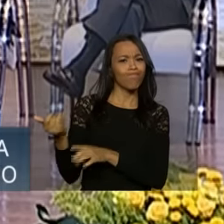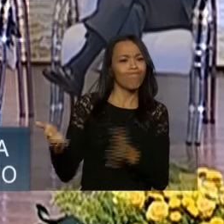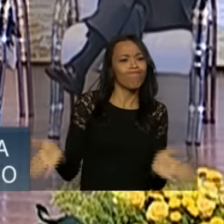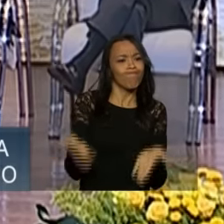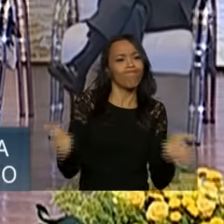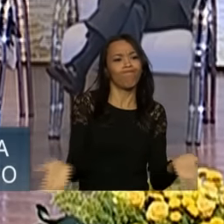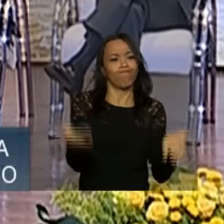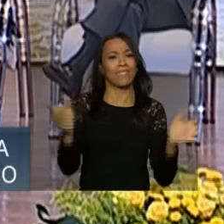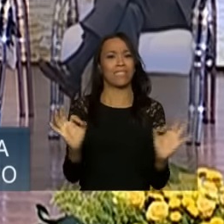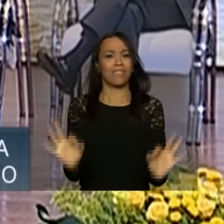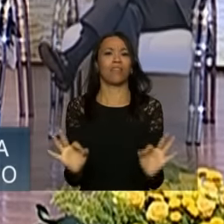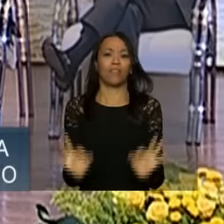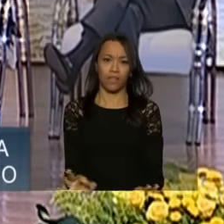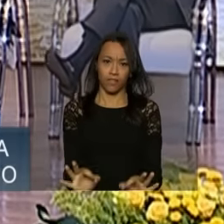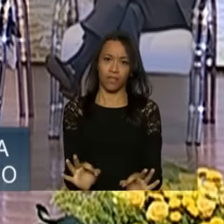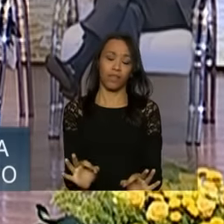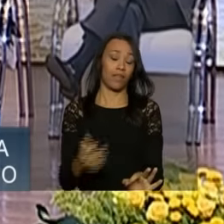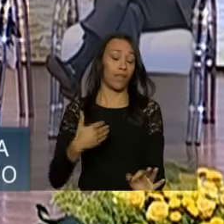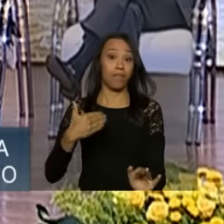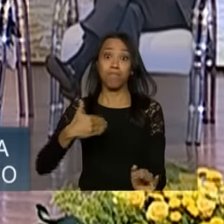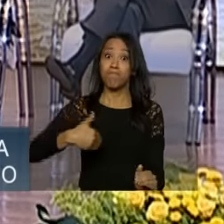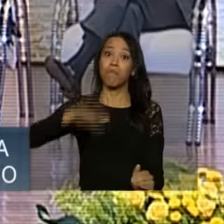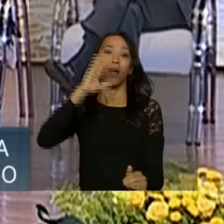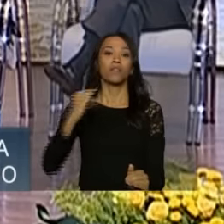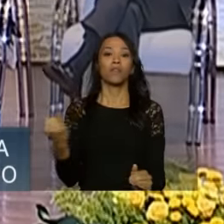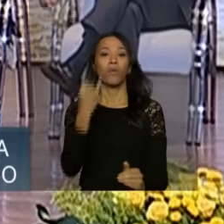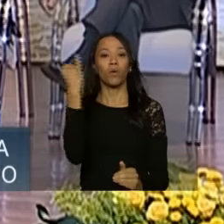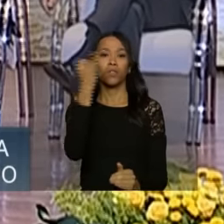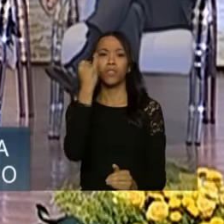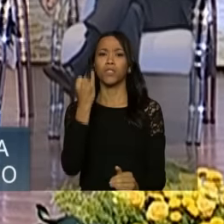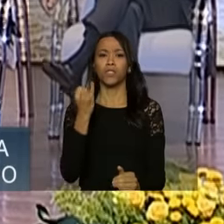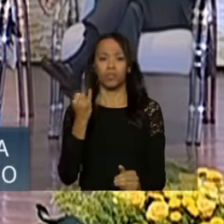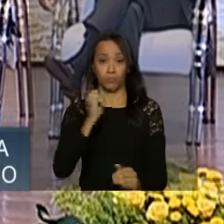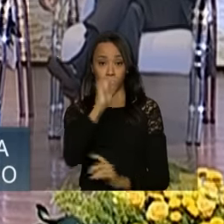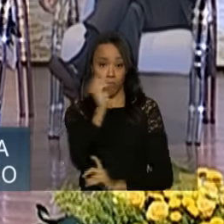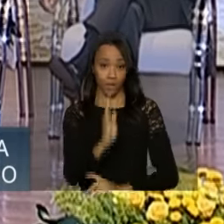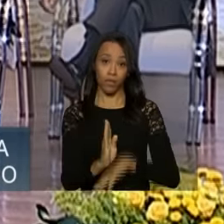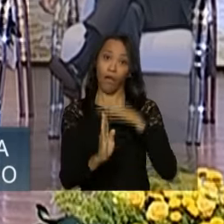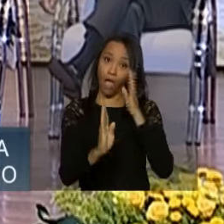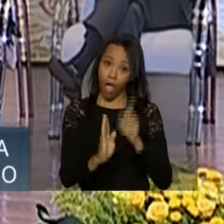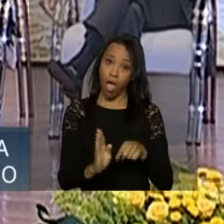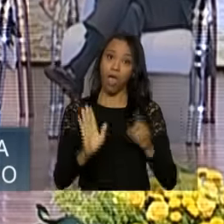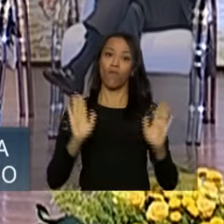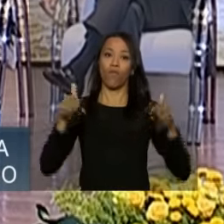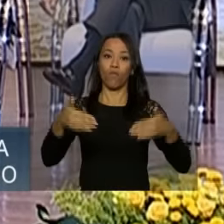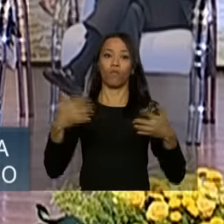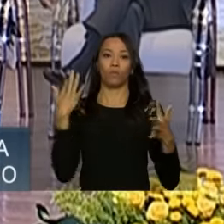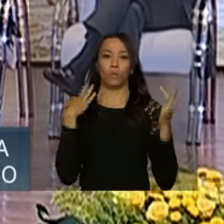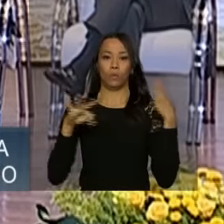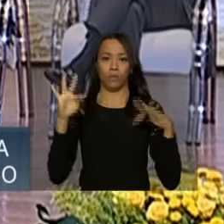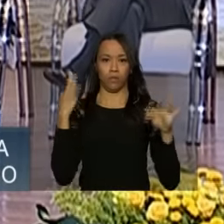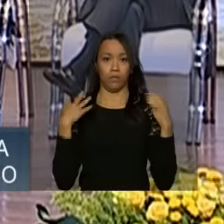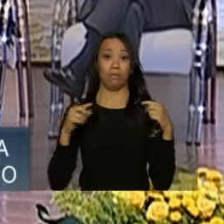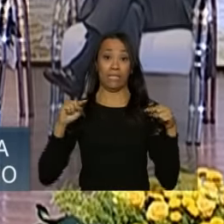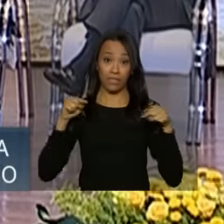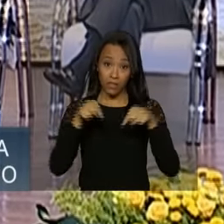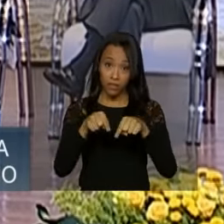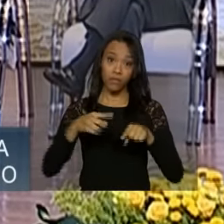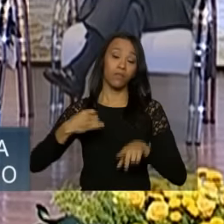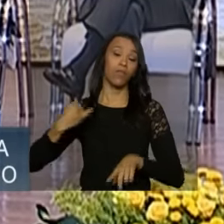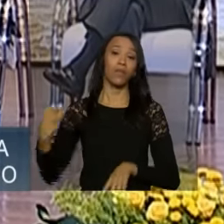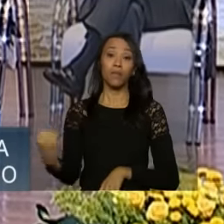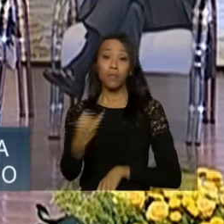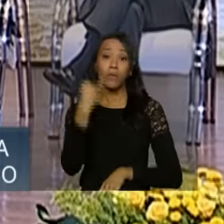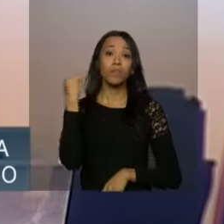absoluta que a coisa mais importante para o Brasil é o turismo. E isso é fundamental no